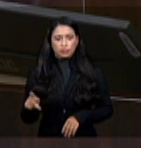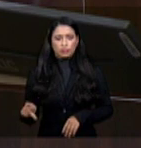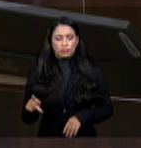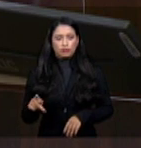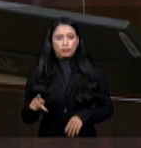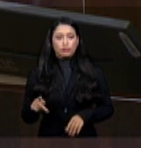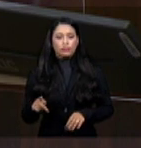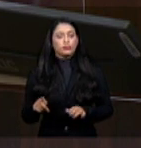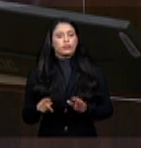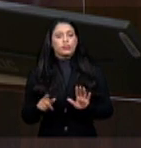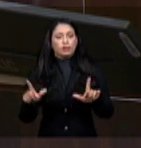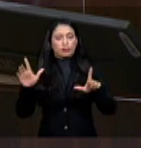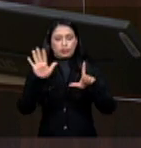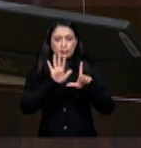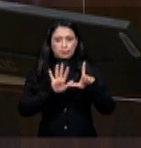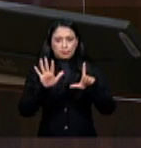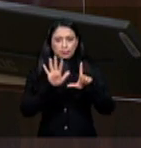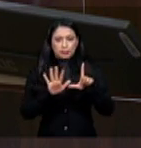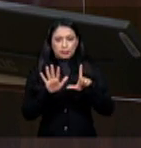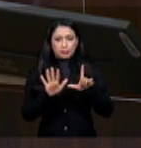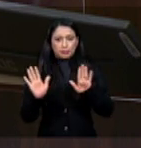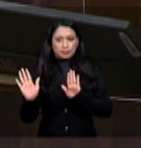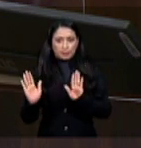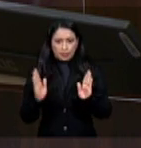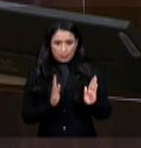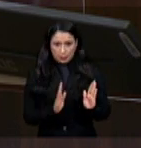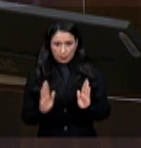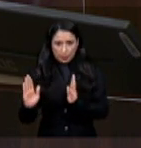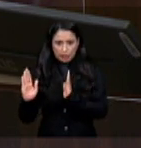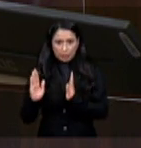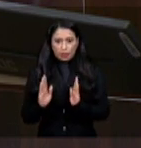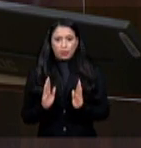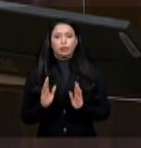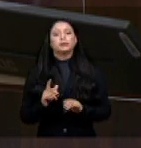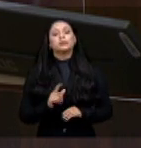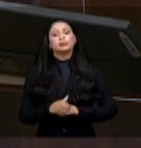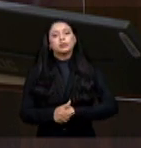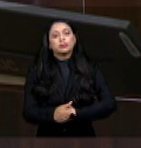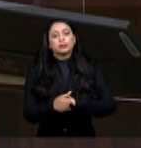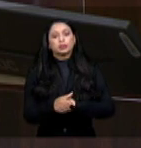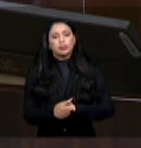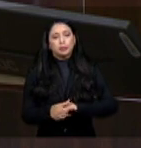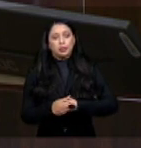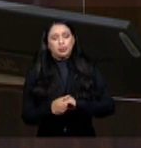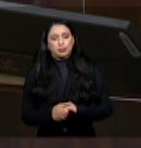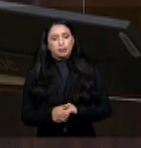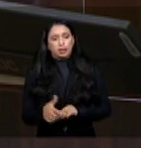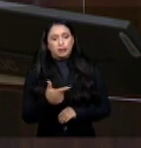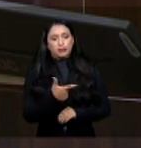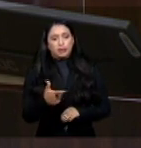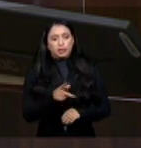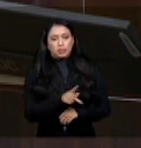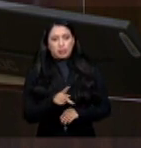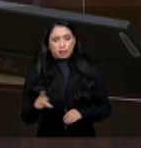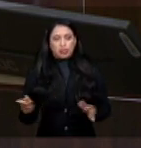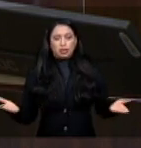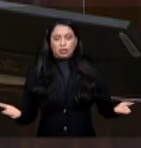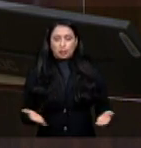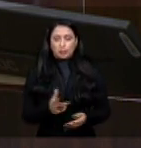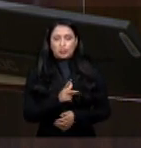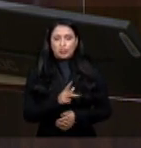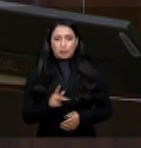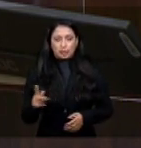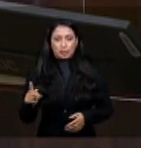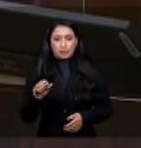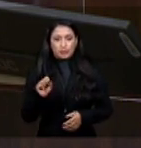primeiro painel o primeiro a Ministra Rosa Weber vice-presidente e presidente em exercício